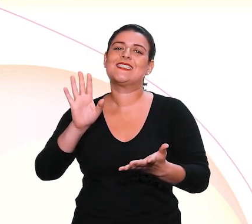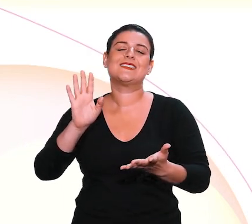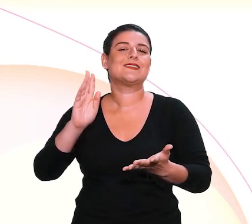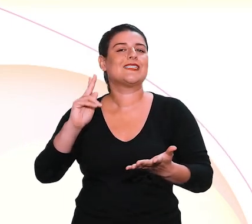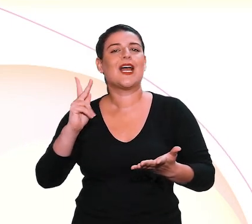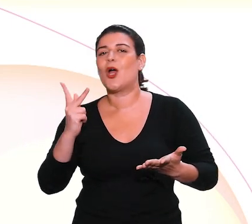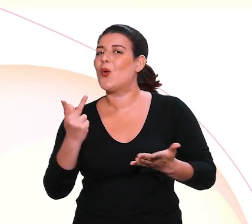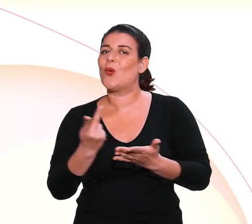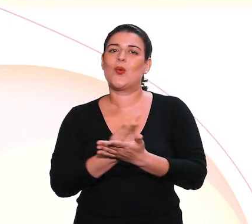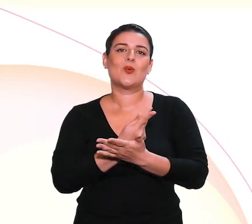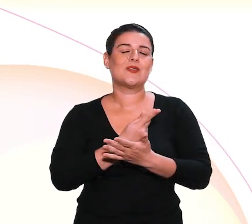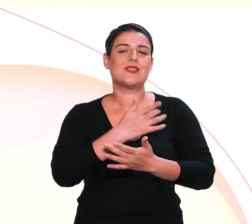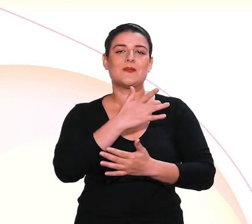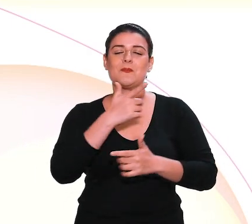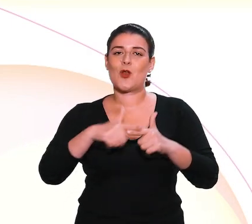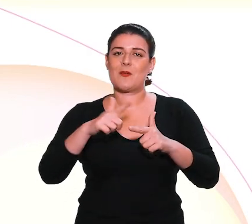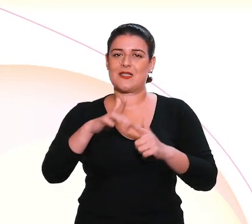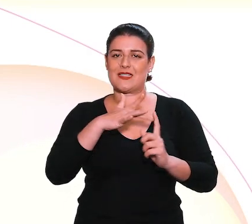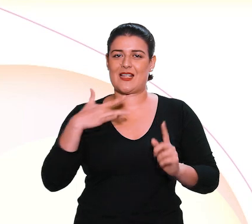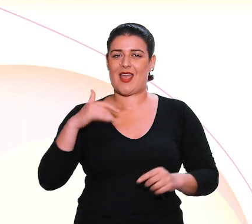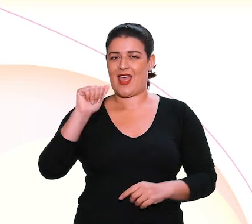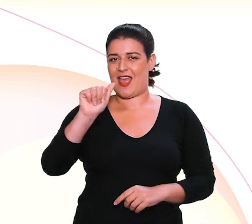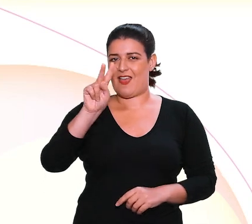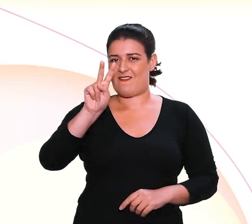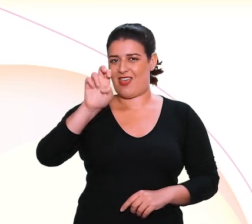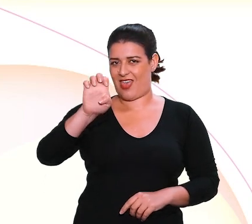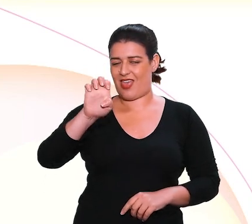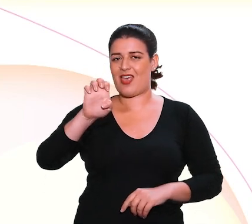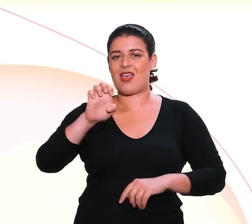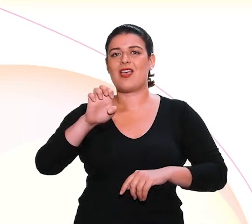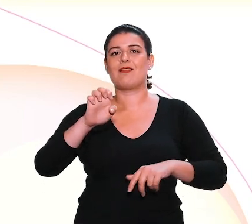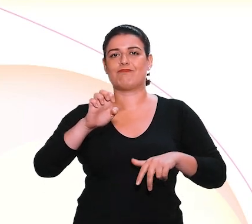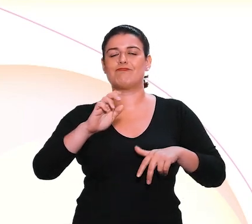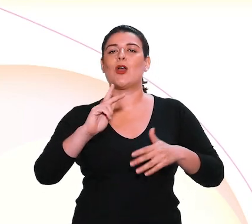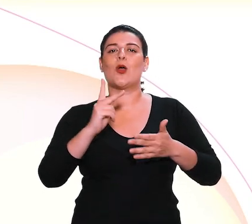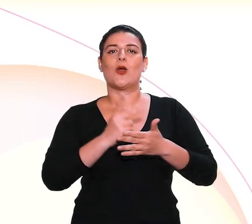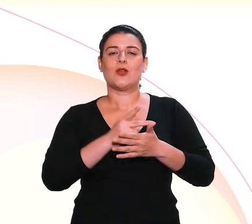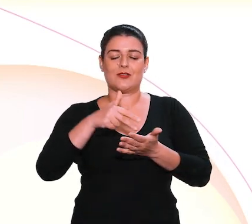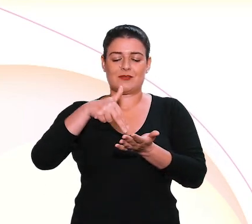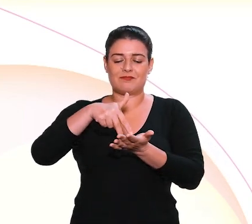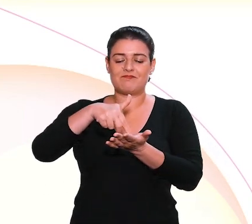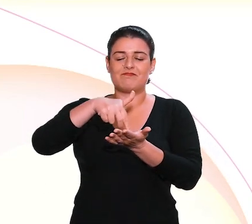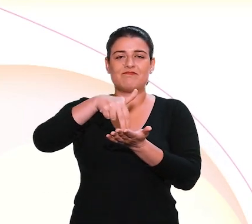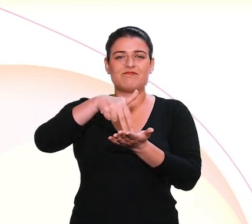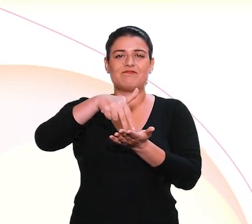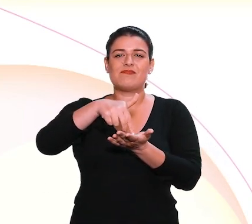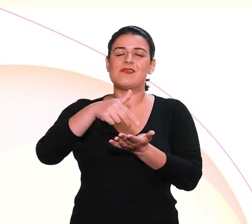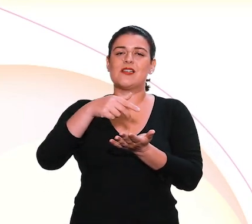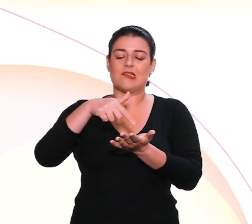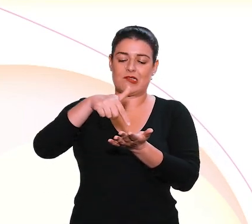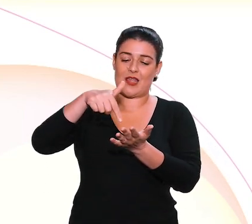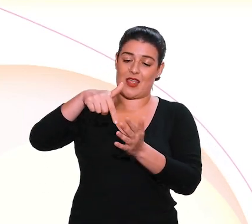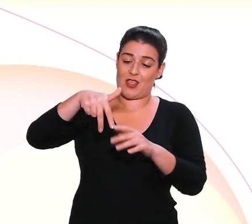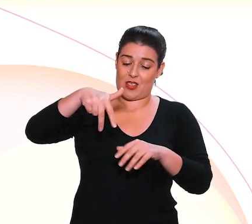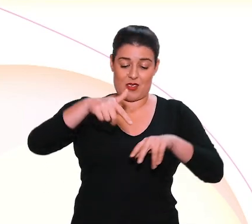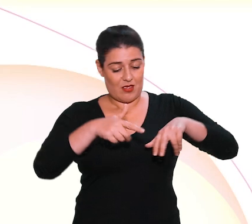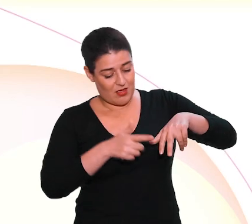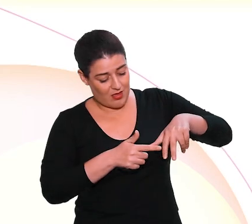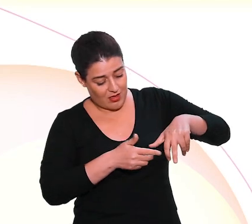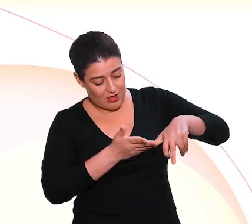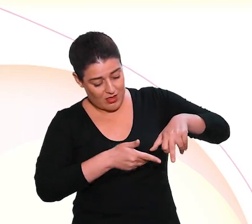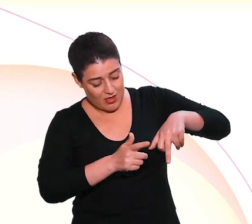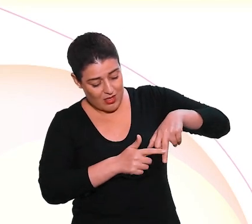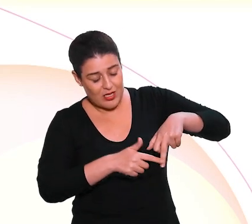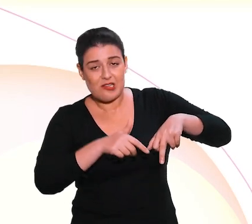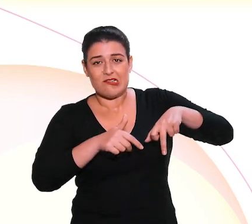e, pelas outras comorbidades, ele teve um AVE. Ele começa a apresentar uma marcha ceifante no lado